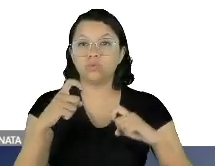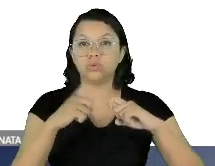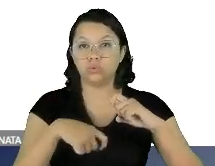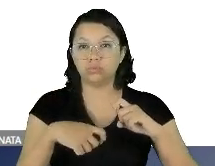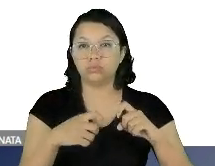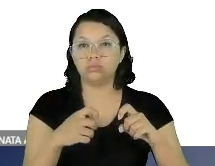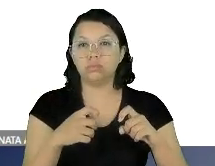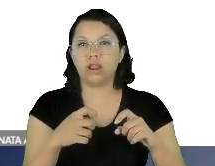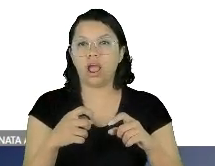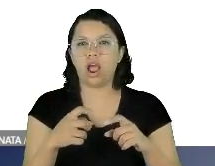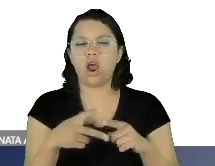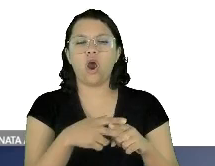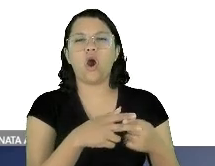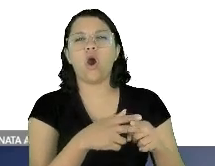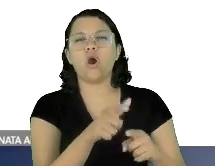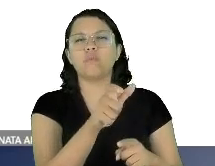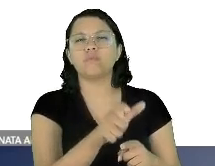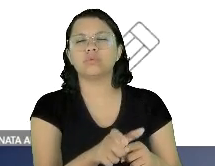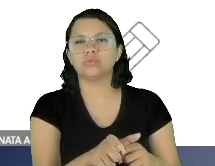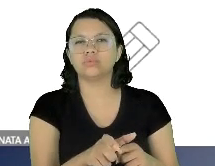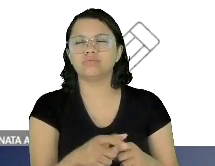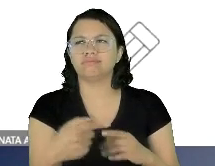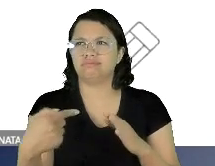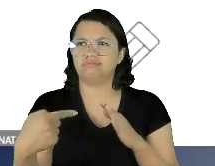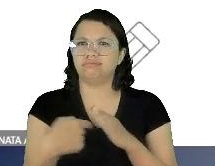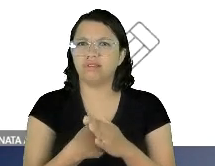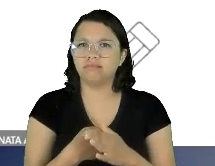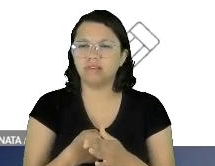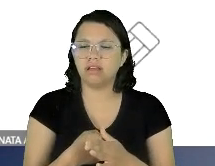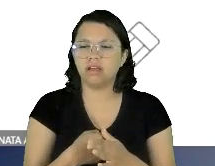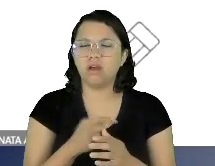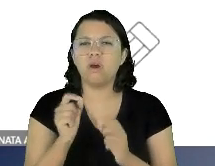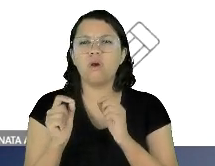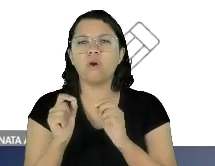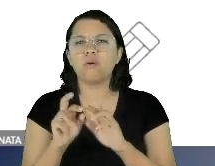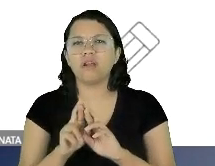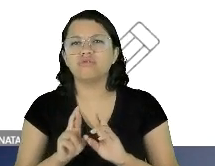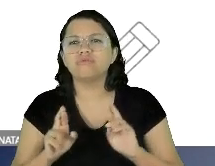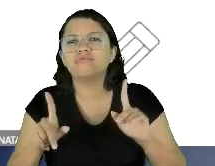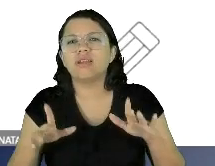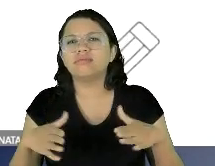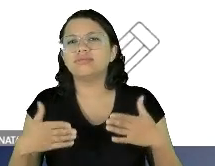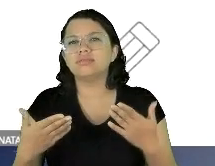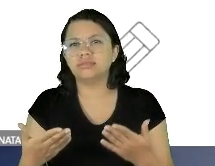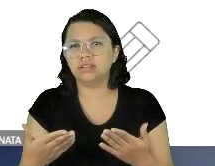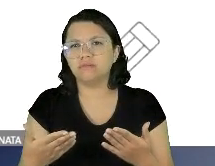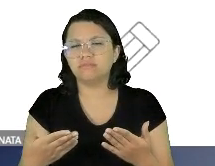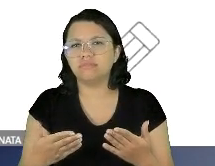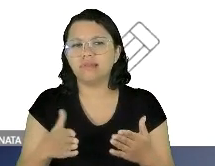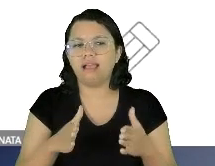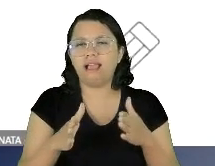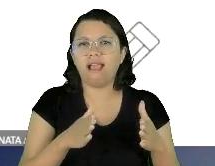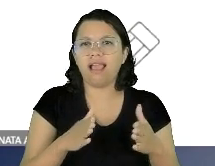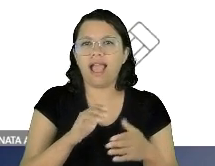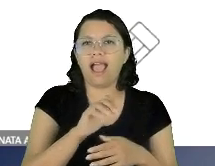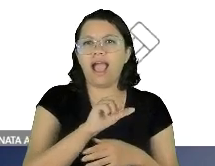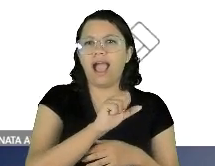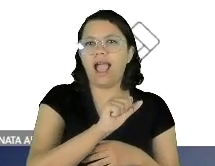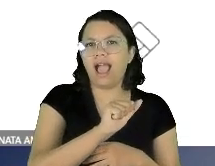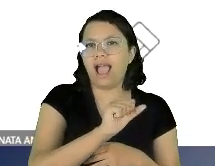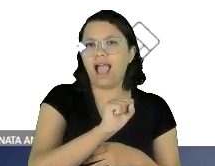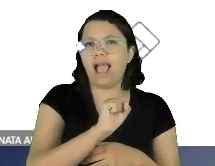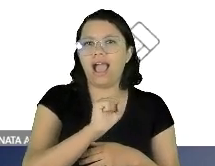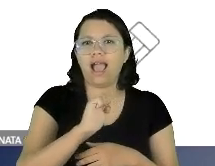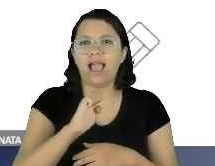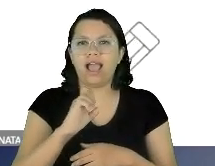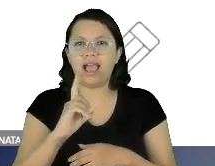E aí vocês vão me perguntar, bom, qual que é a diferença, então, entre assédio e importunação sexual,